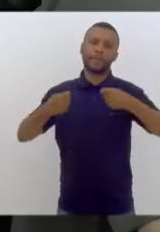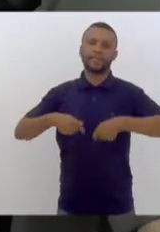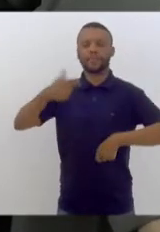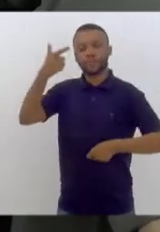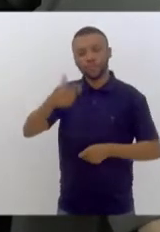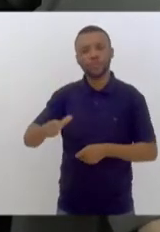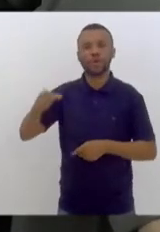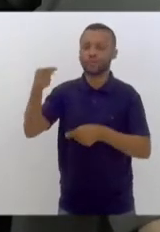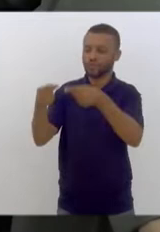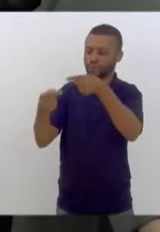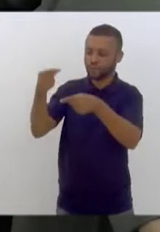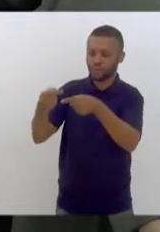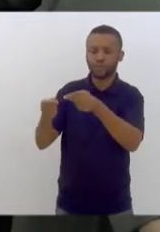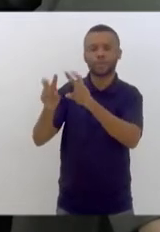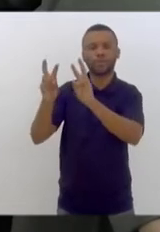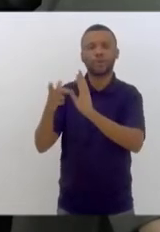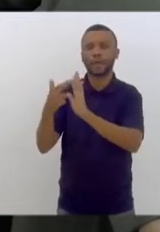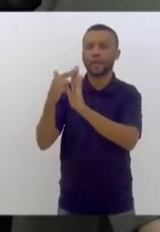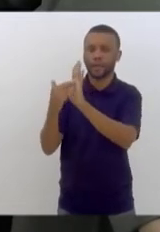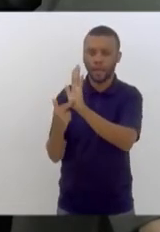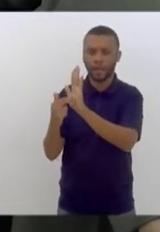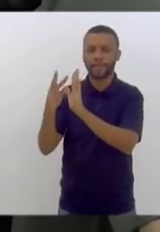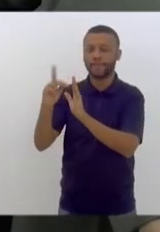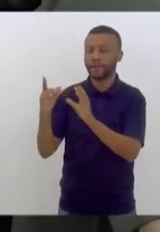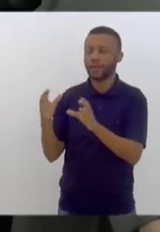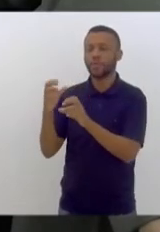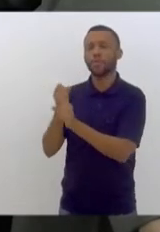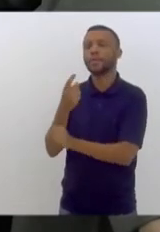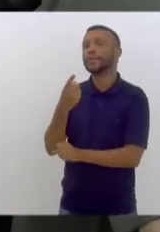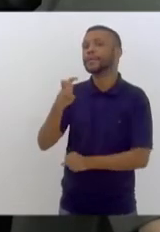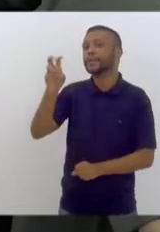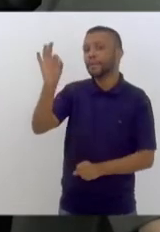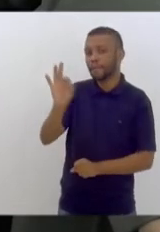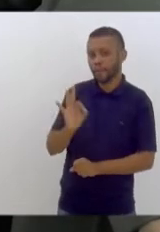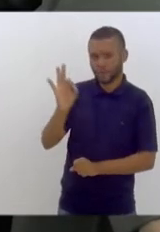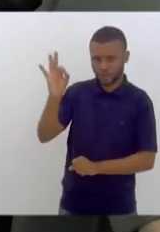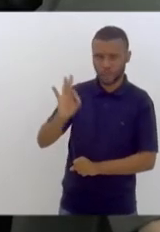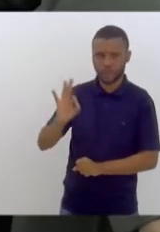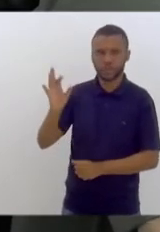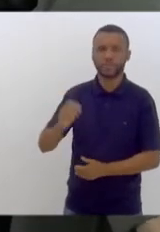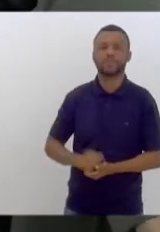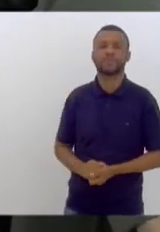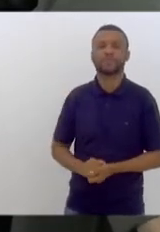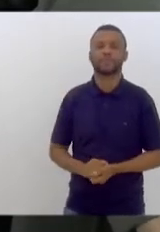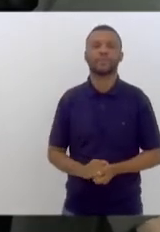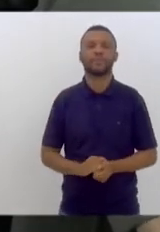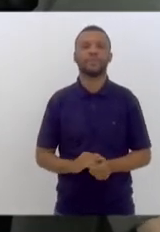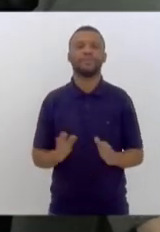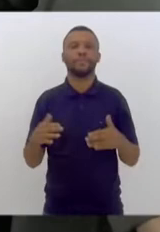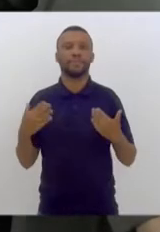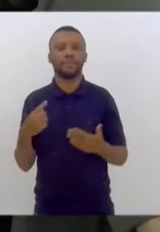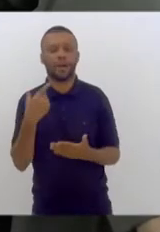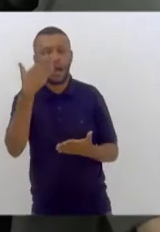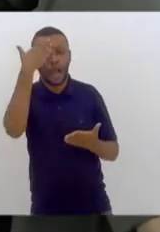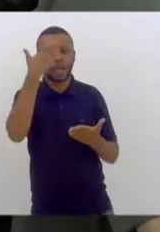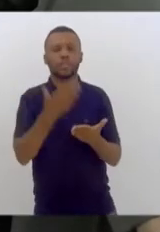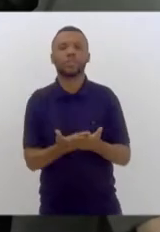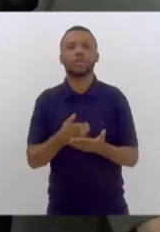critérios que vão compor esses 15%, né? Então, a gente